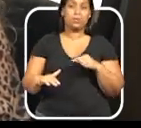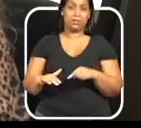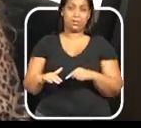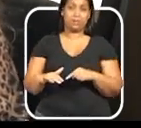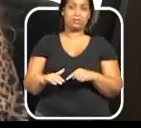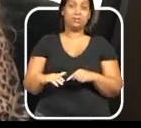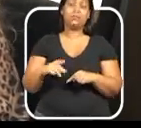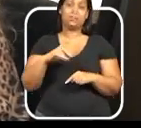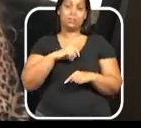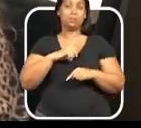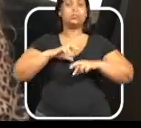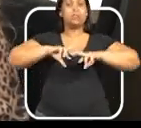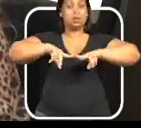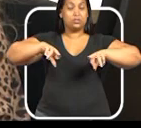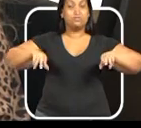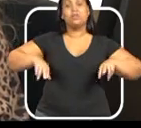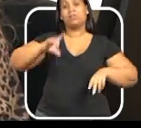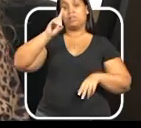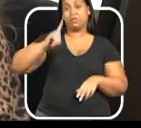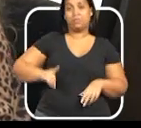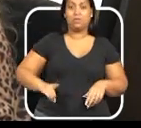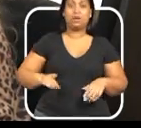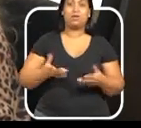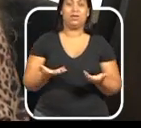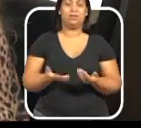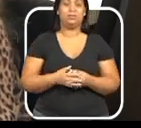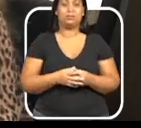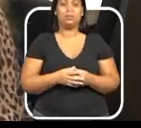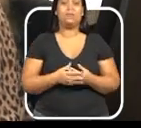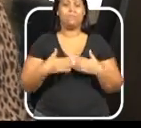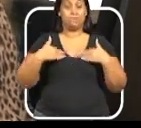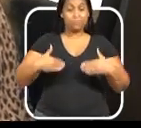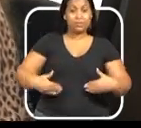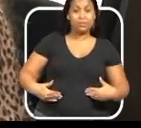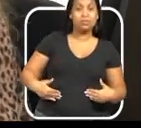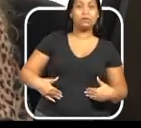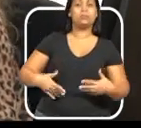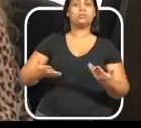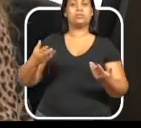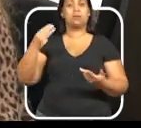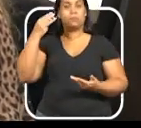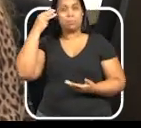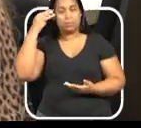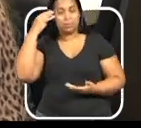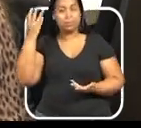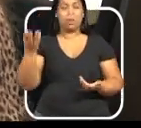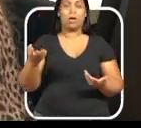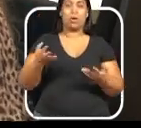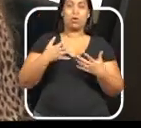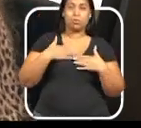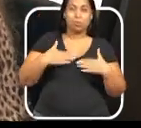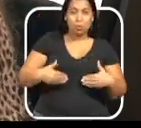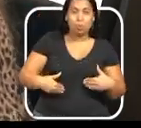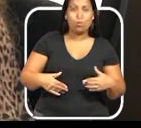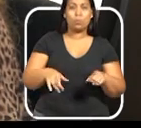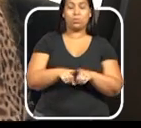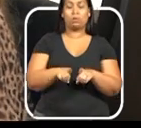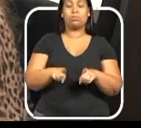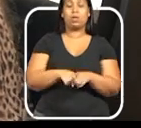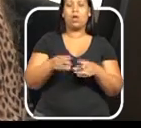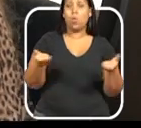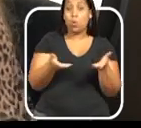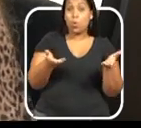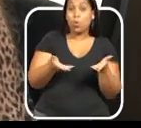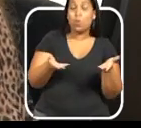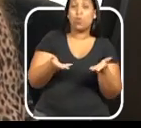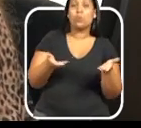que tinham diversas deficiências, deficiência sensorial, deficiência física, deficiência intelectual, né? E entre as crianças, o que hoje a